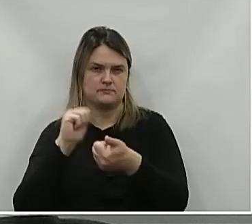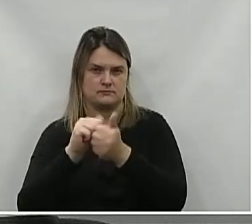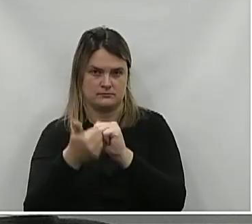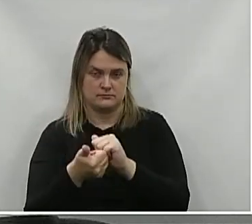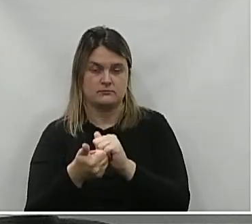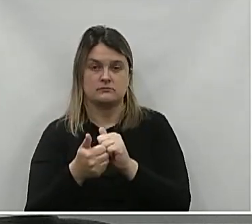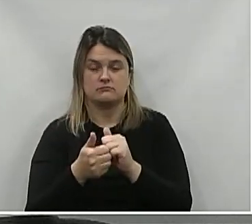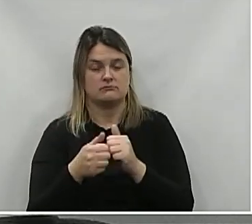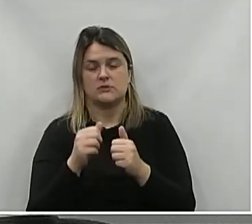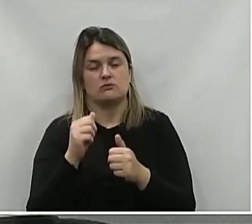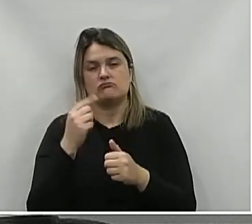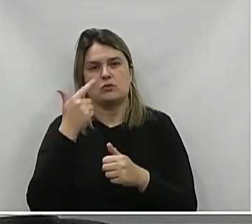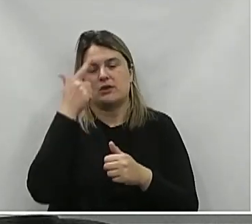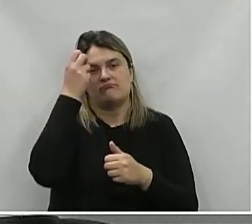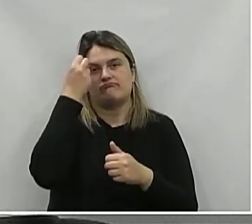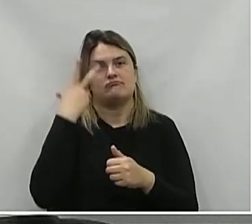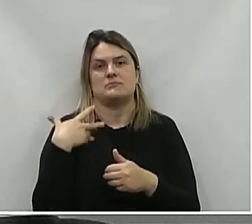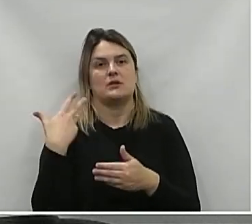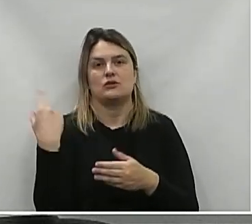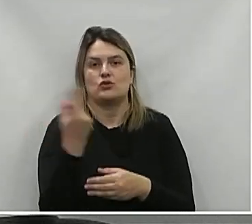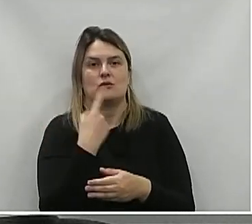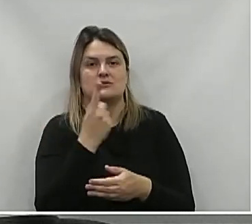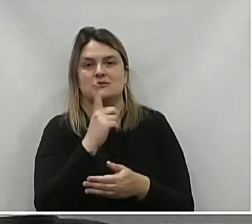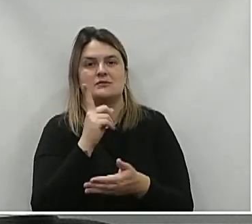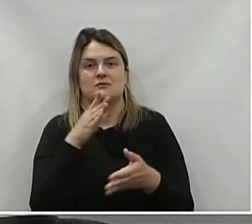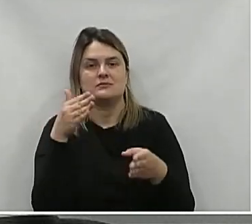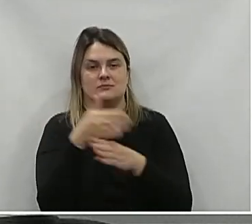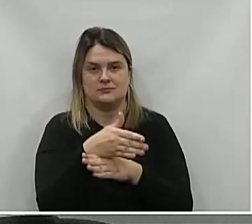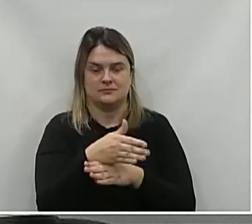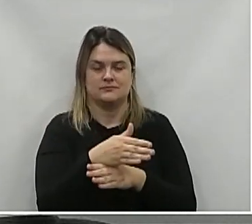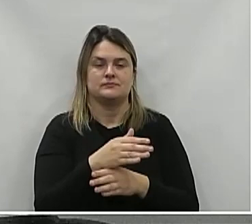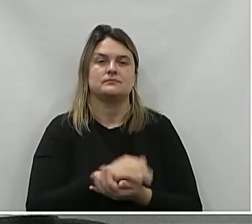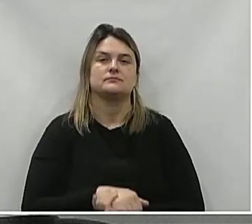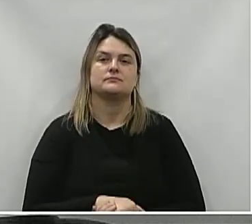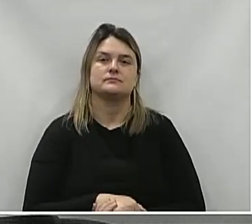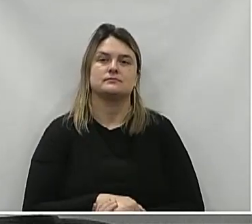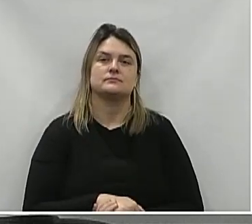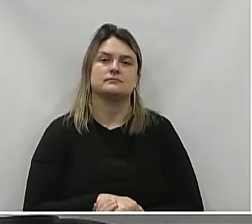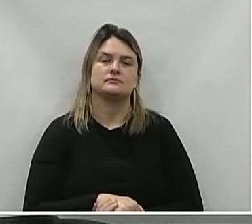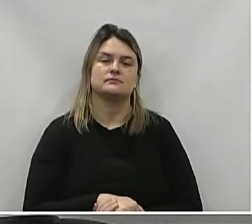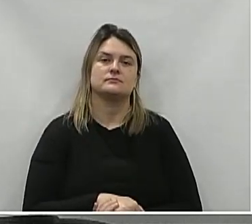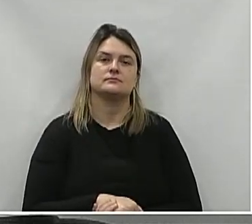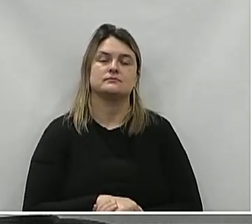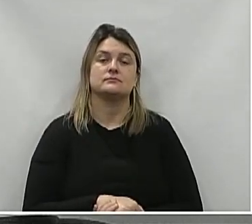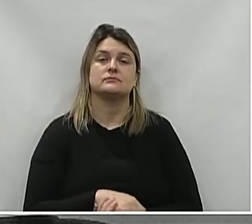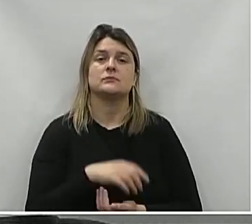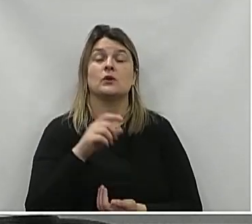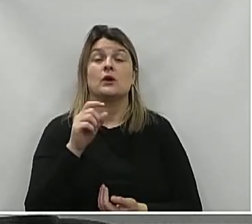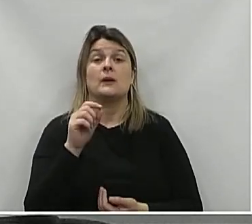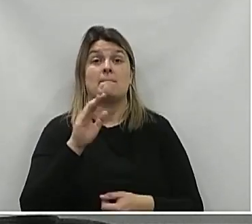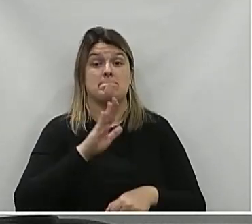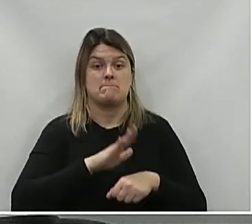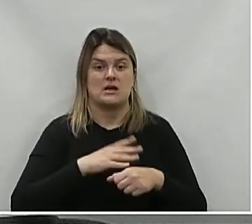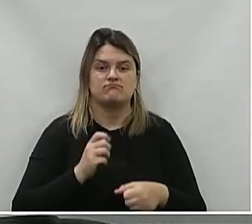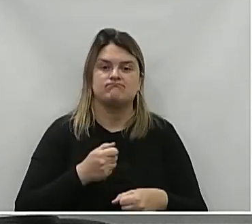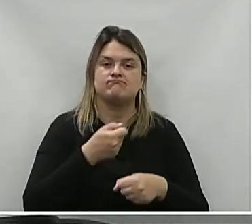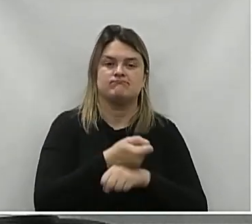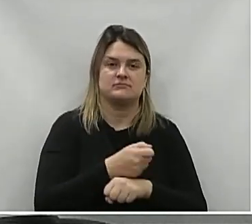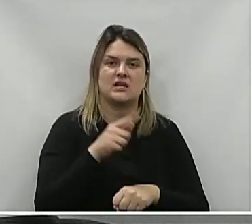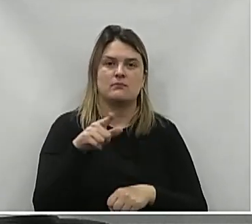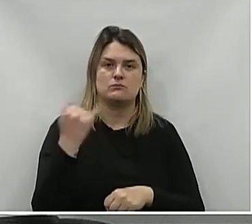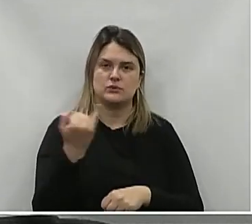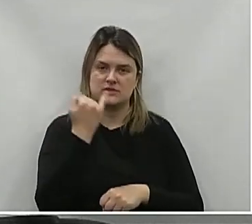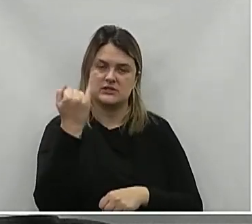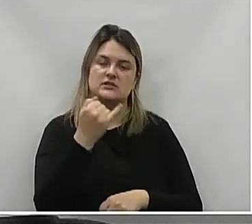era lógico que isso ficasse de fora, que essa estrutura ficasse de fora. O que só reforça a importância de nós termos